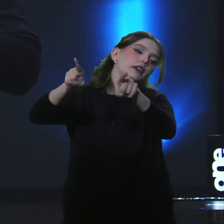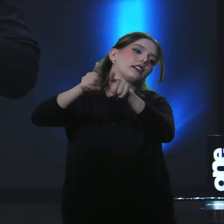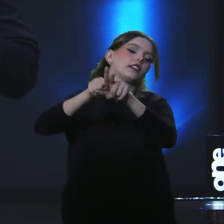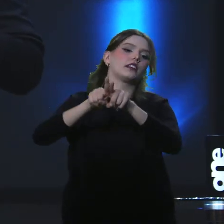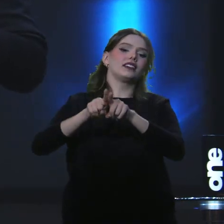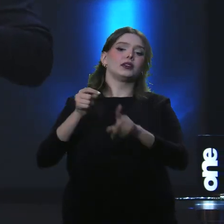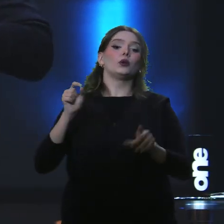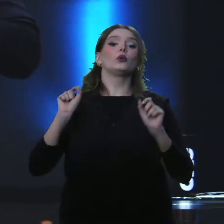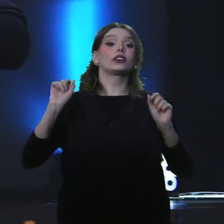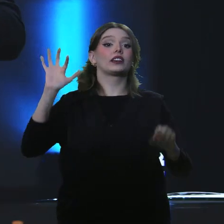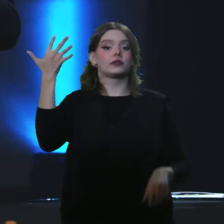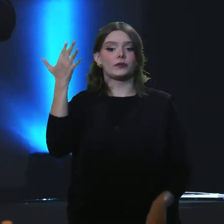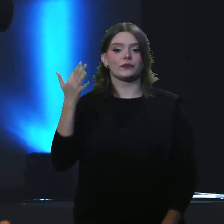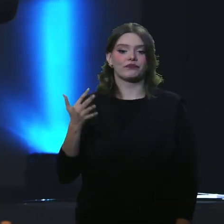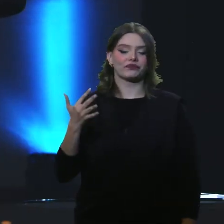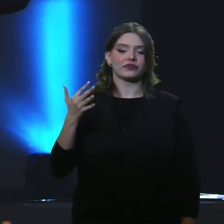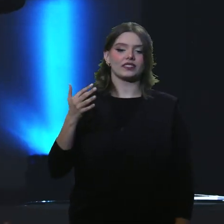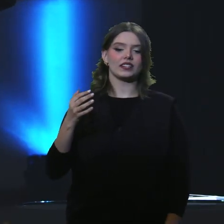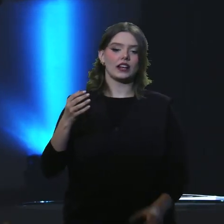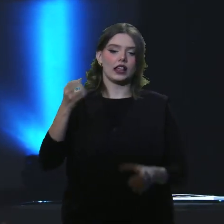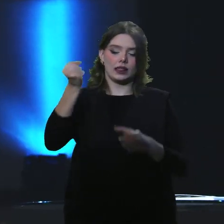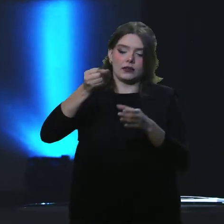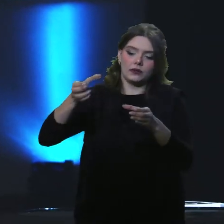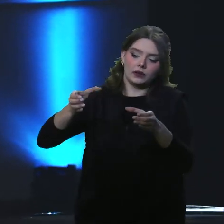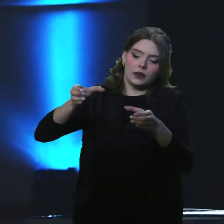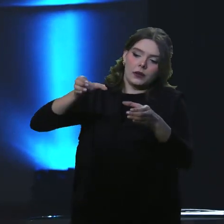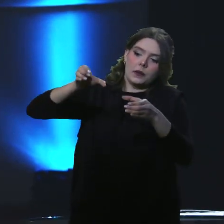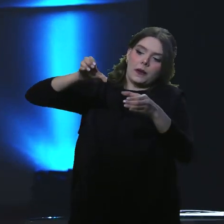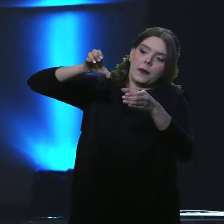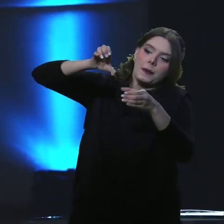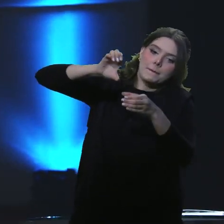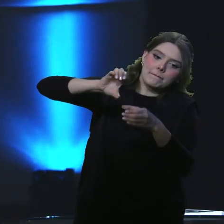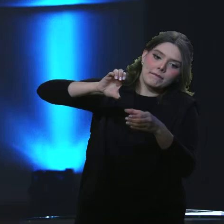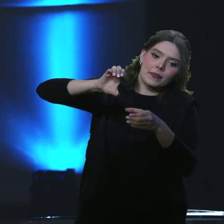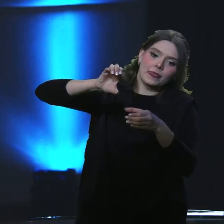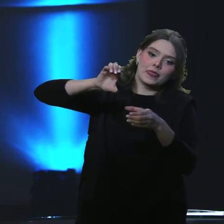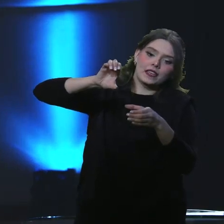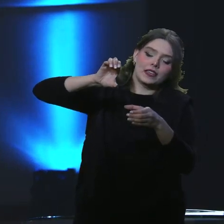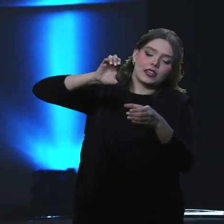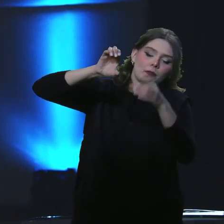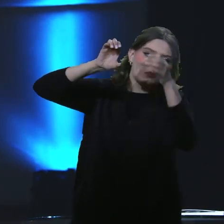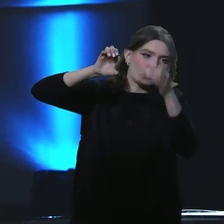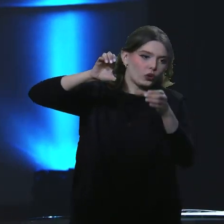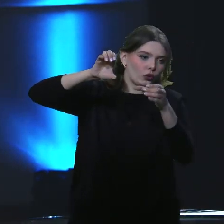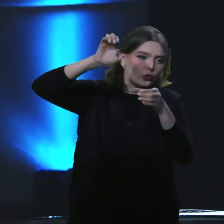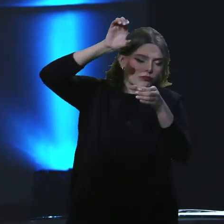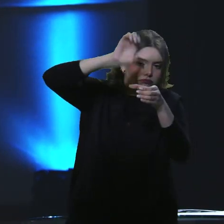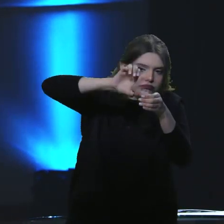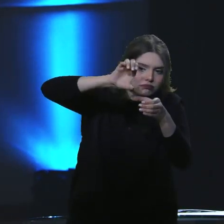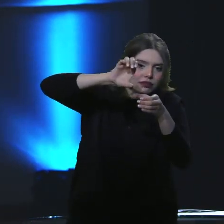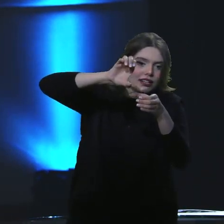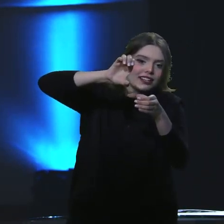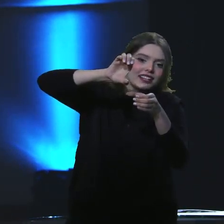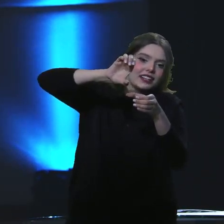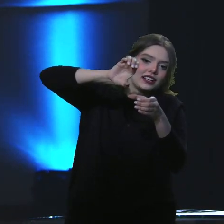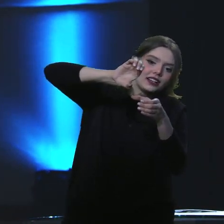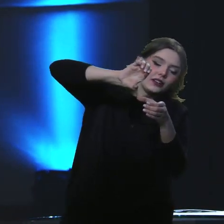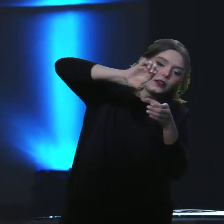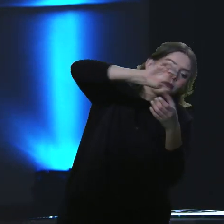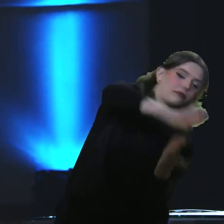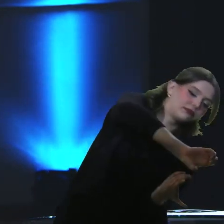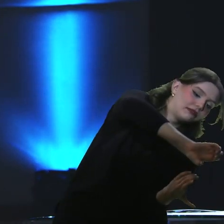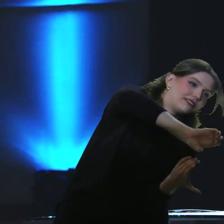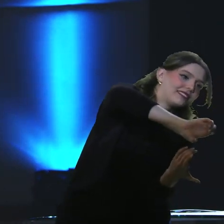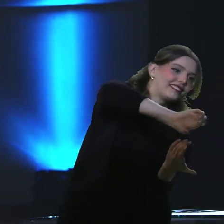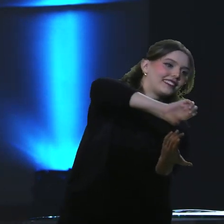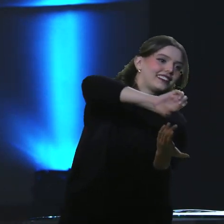aconteceu? Ela estava colocando o leite no copo, só que ela apoiou a caixinha do leite no copo. Quando ela apoiou, ela estava abaixando, caiu o